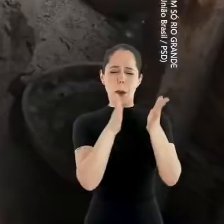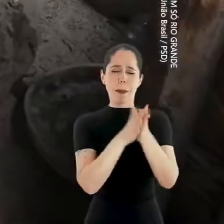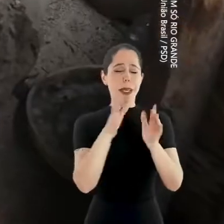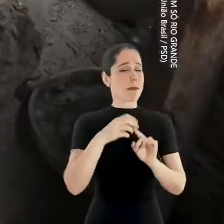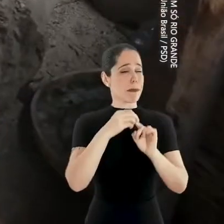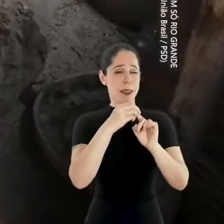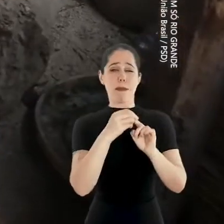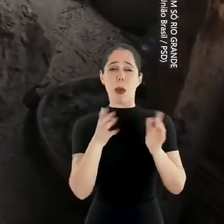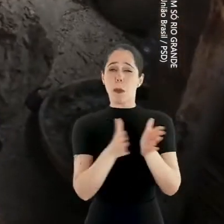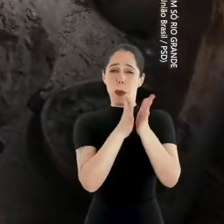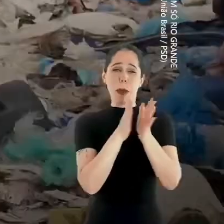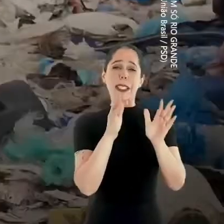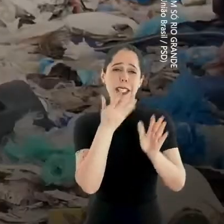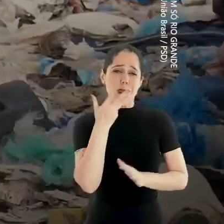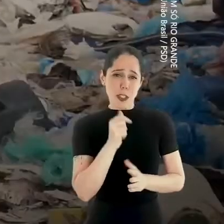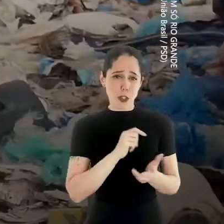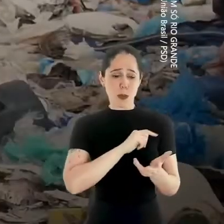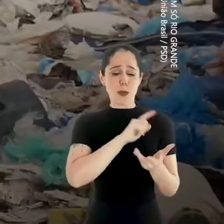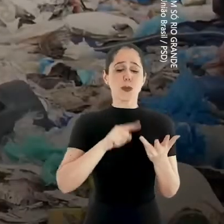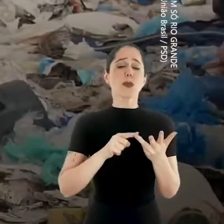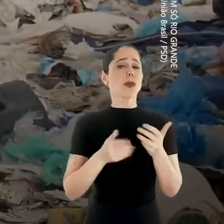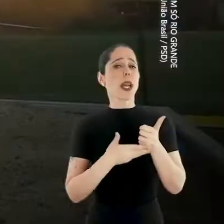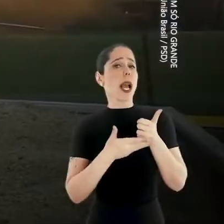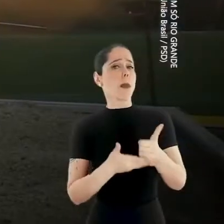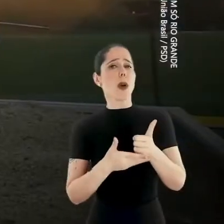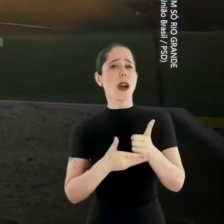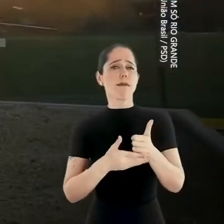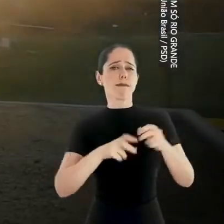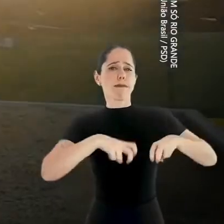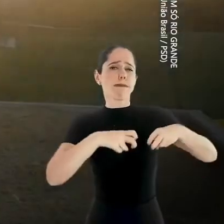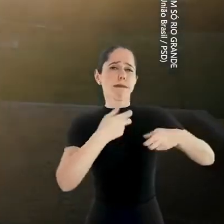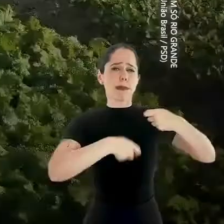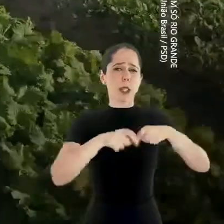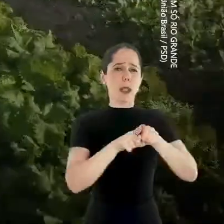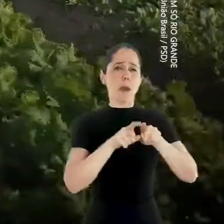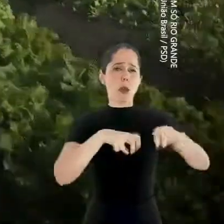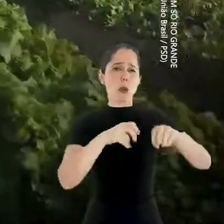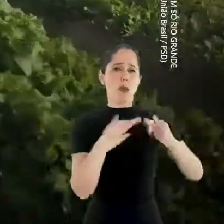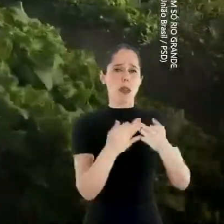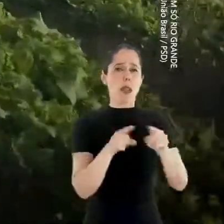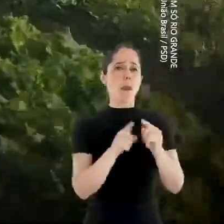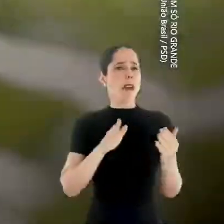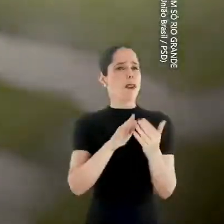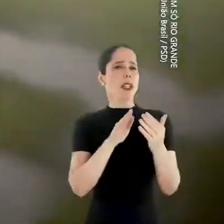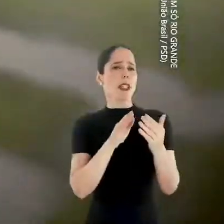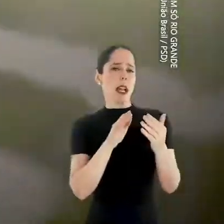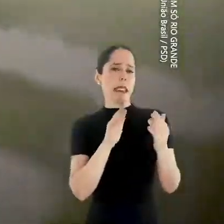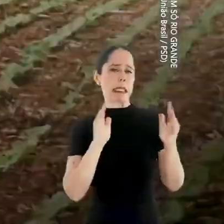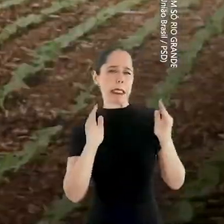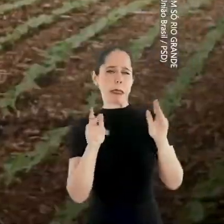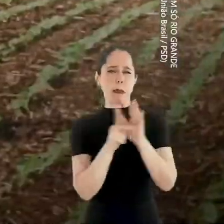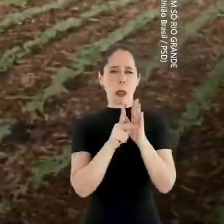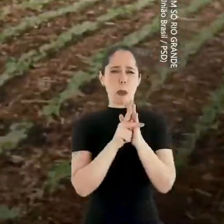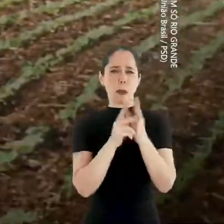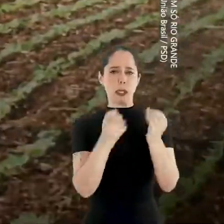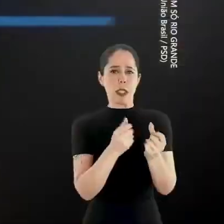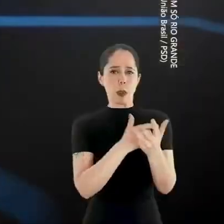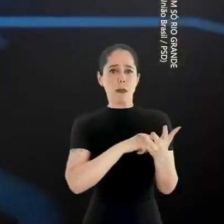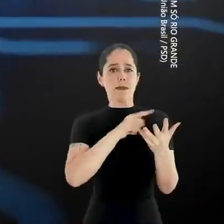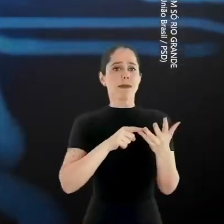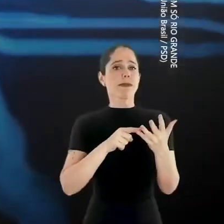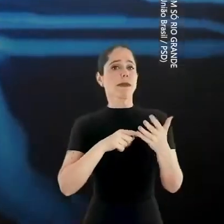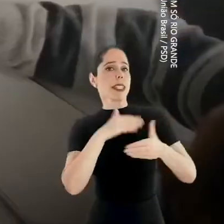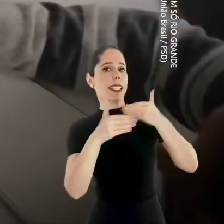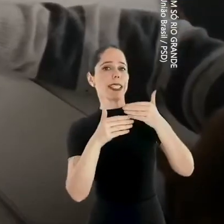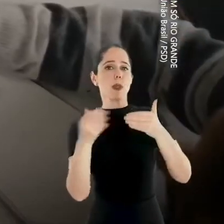a pobreza, especialmente a pobreza infantil, apoiar o agronegócio, a agricultura familiar, enfrentamento dos ciclos das secas,